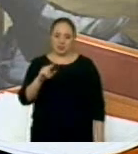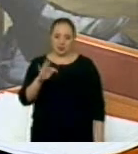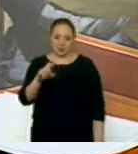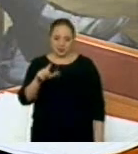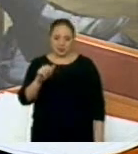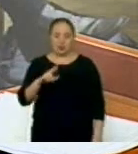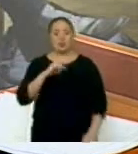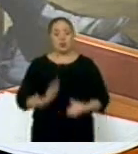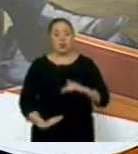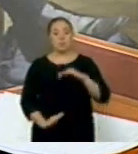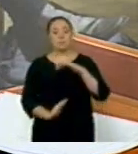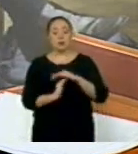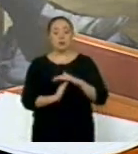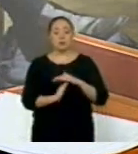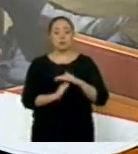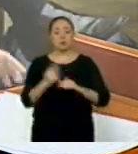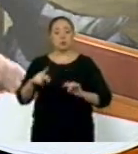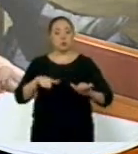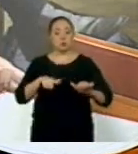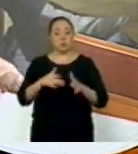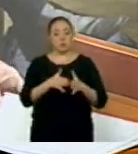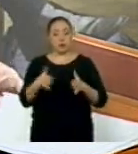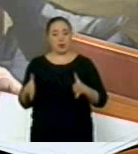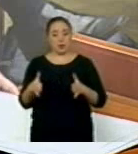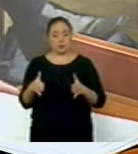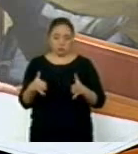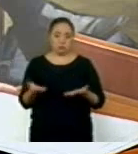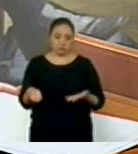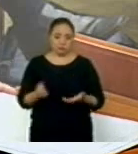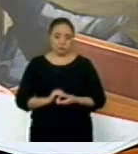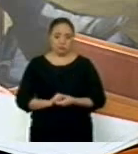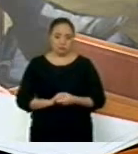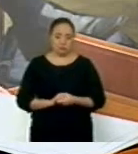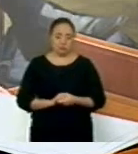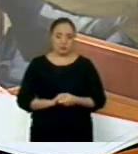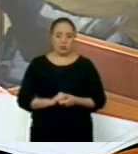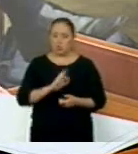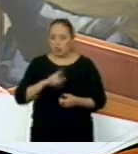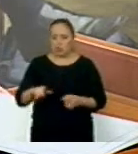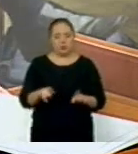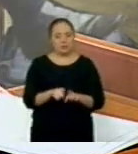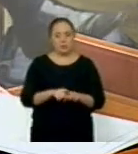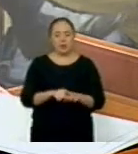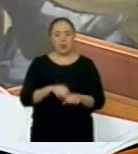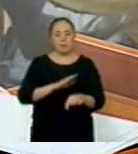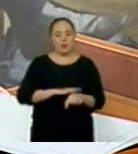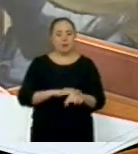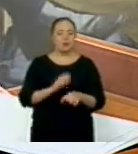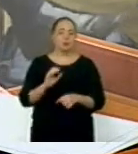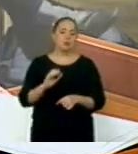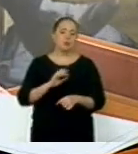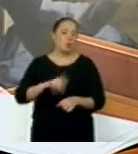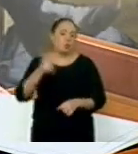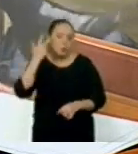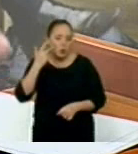modo, limitação no pleno exercício do seu mandato parlamentar. Nem mesmo em período de anormalidade.